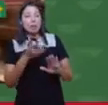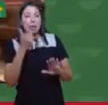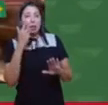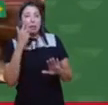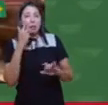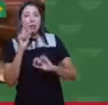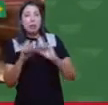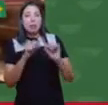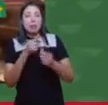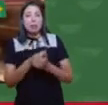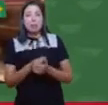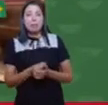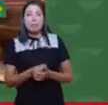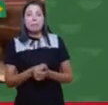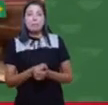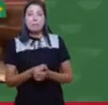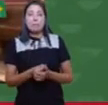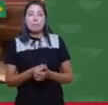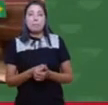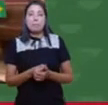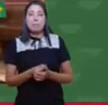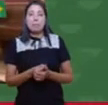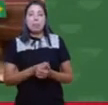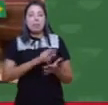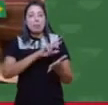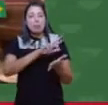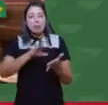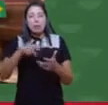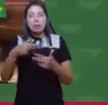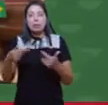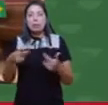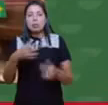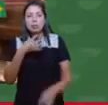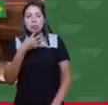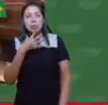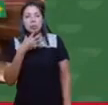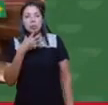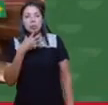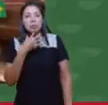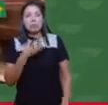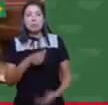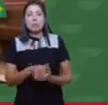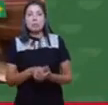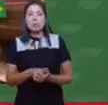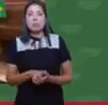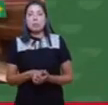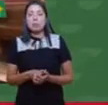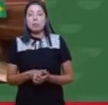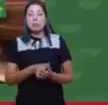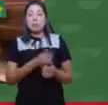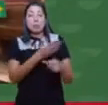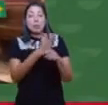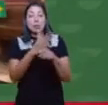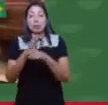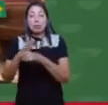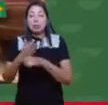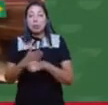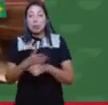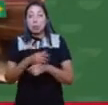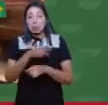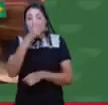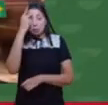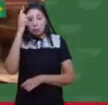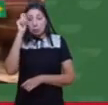assiste é um roteiro conhecido, praticado por um